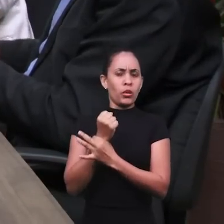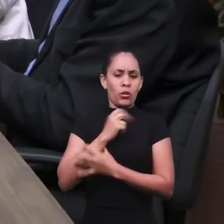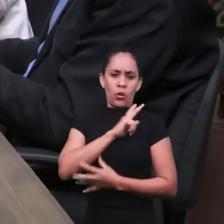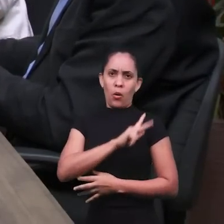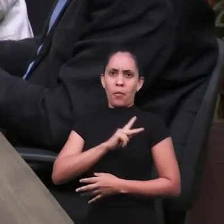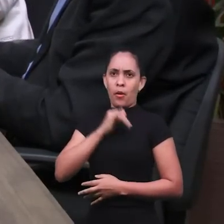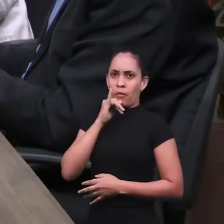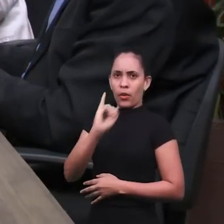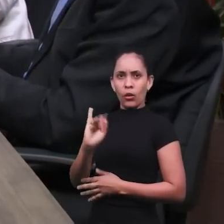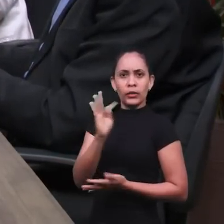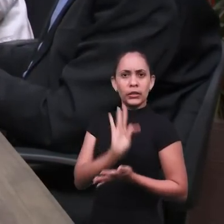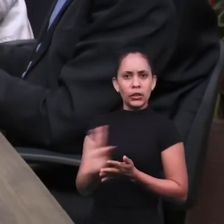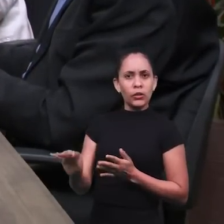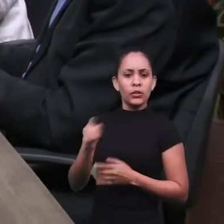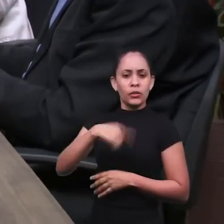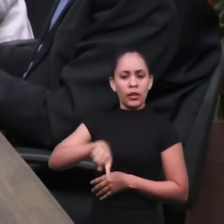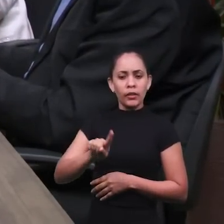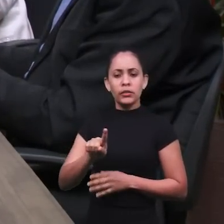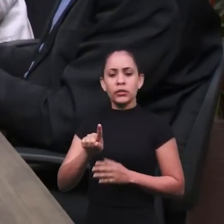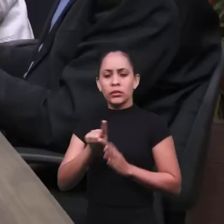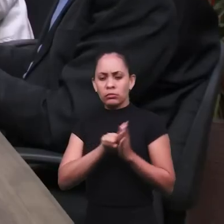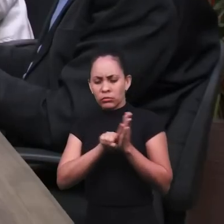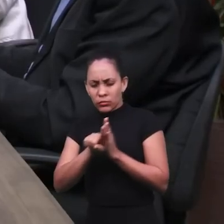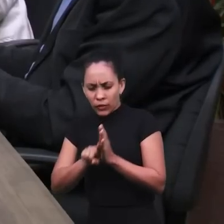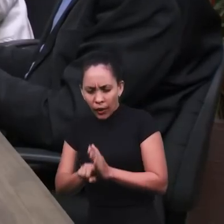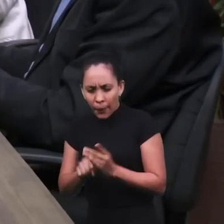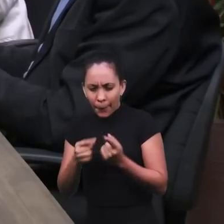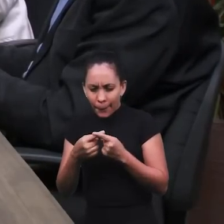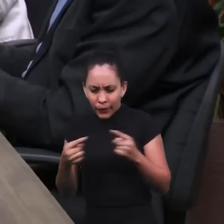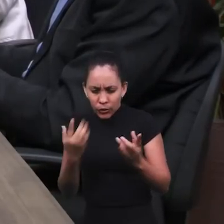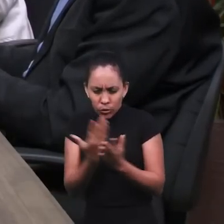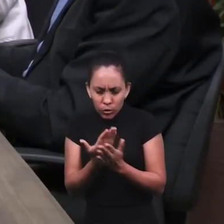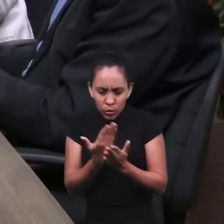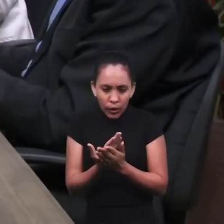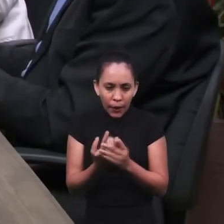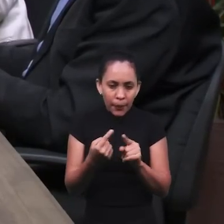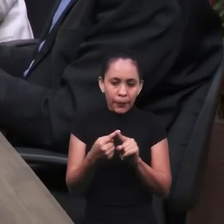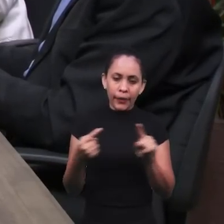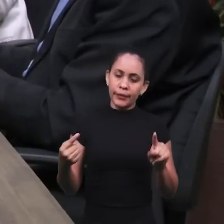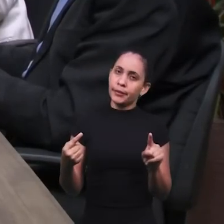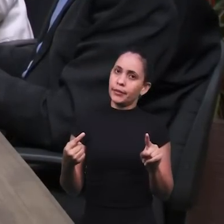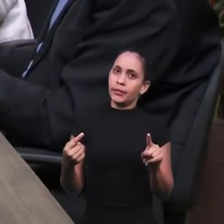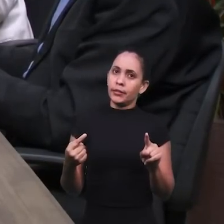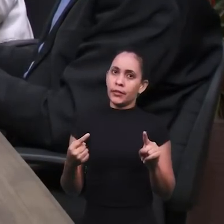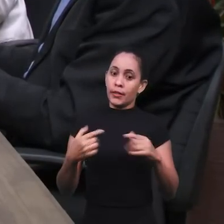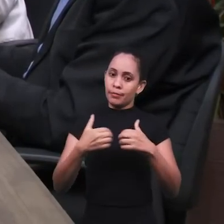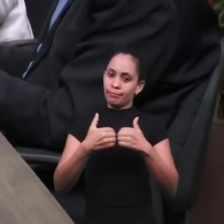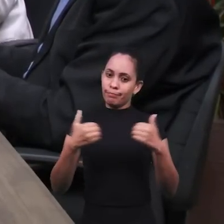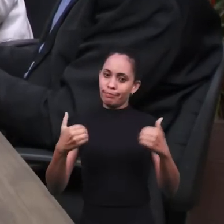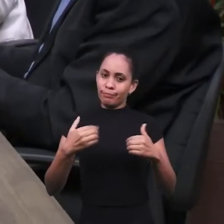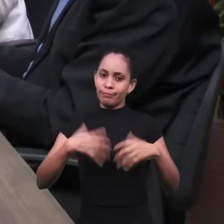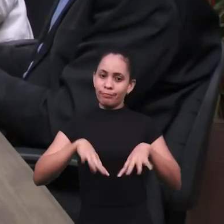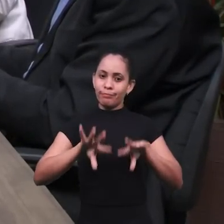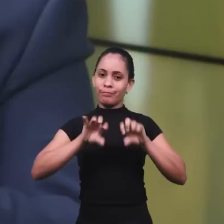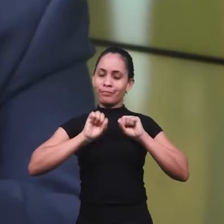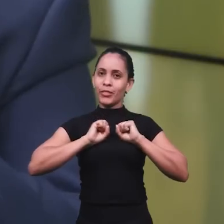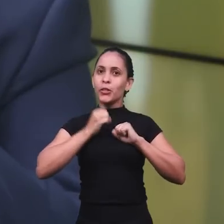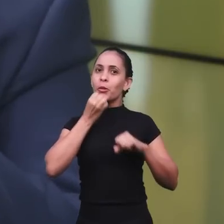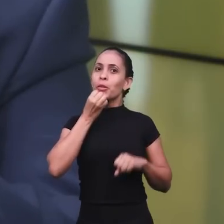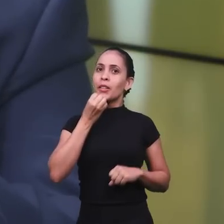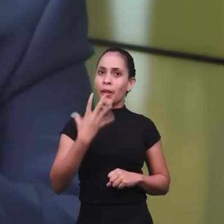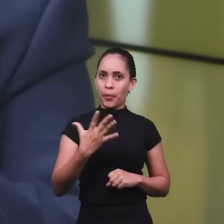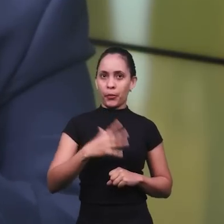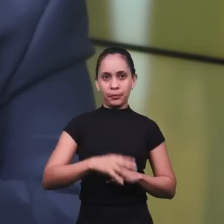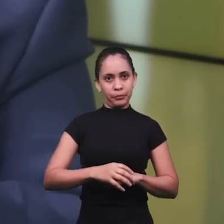aquilo que Paulo dizia aos Tessalonicenses, olha, examinai tudo e retende o bem. Então ele vai ser capaz de reter o bem. Então assim, não existe uma